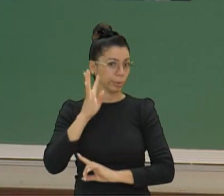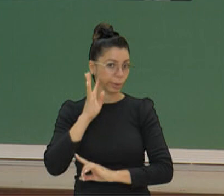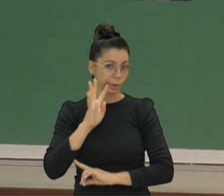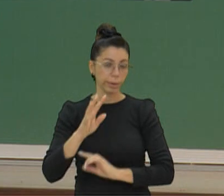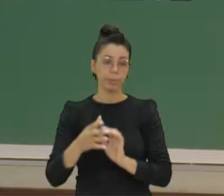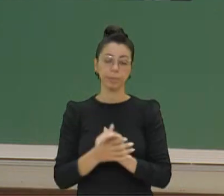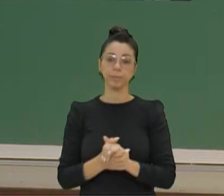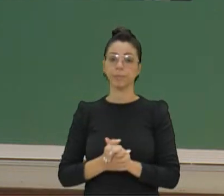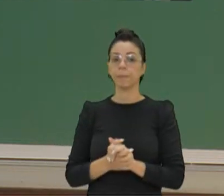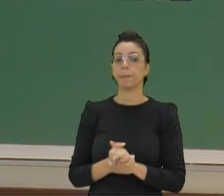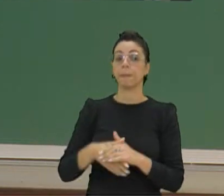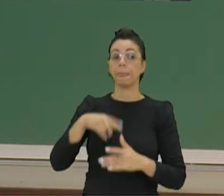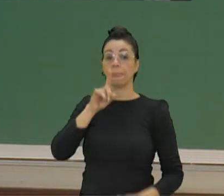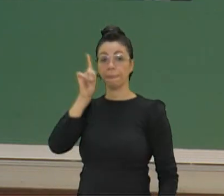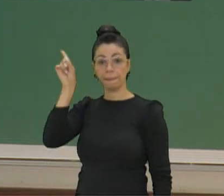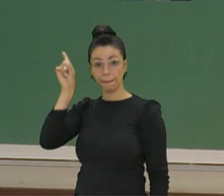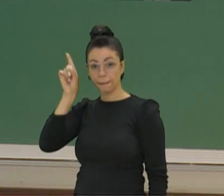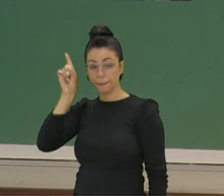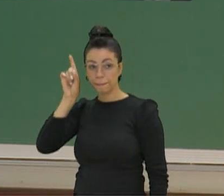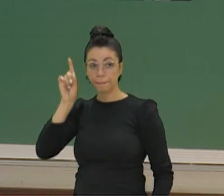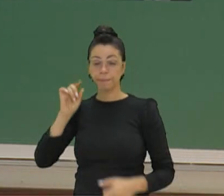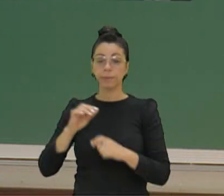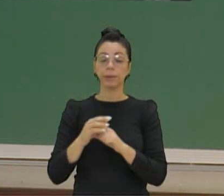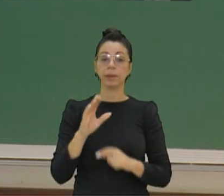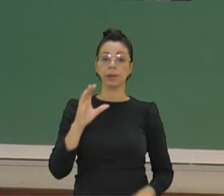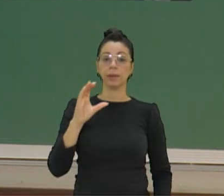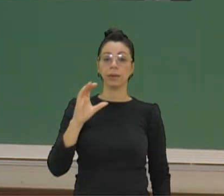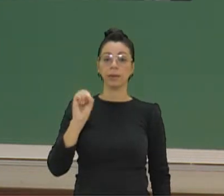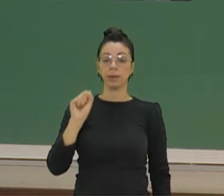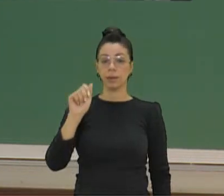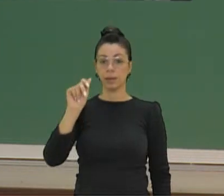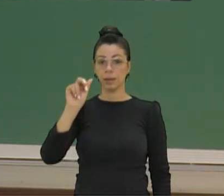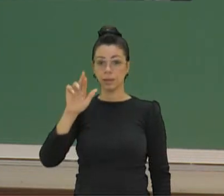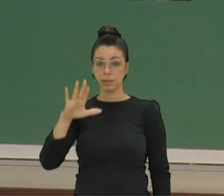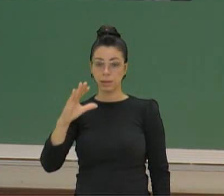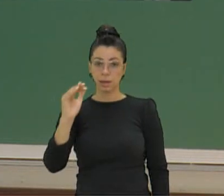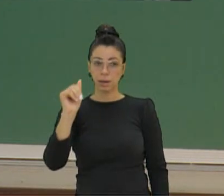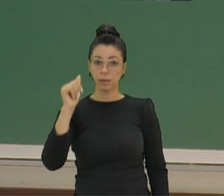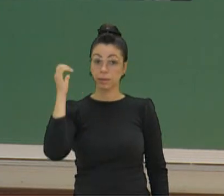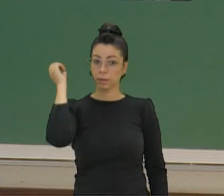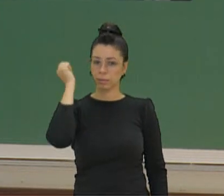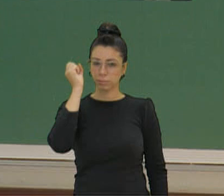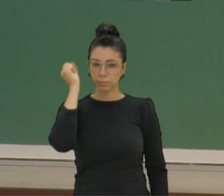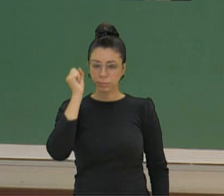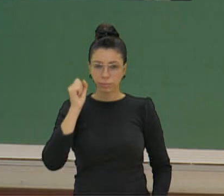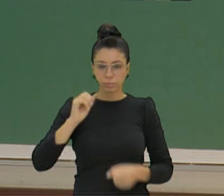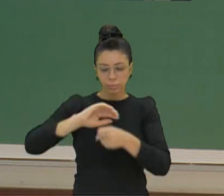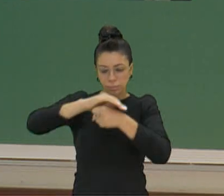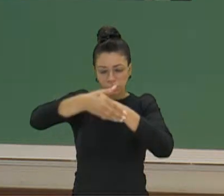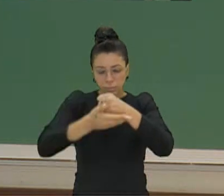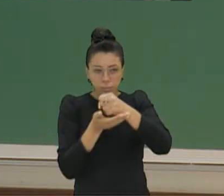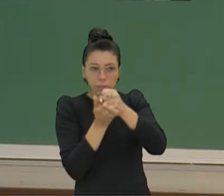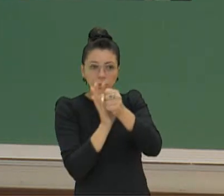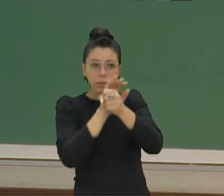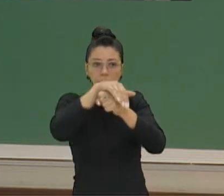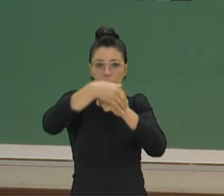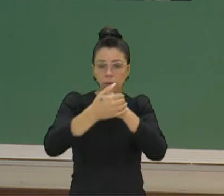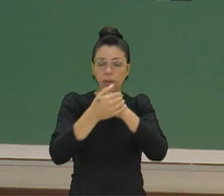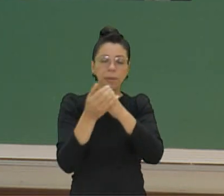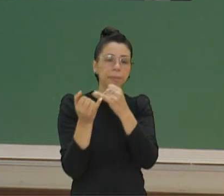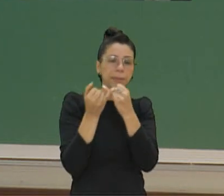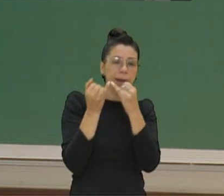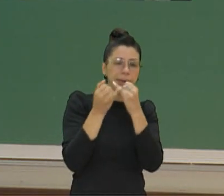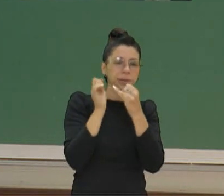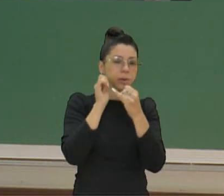aqui no desenho, a esclera, por ela ser branca, no nosso desenho aqui ela está um pouco azulada para vocês visualizarem.